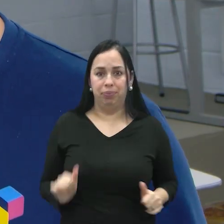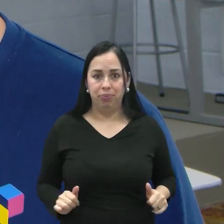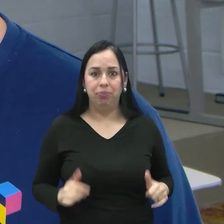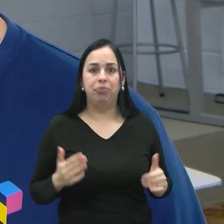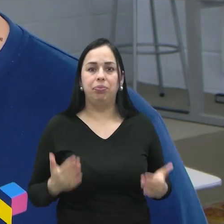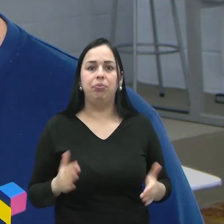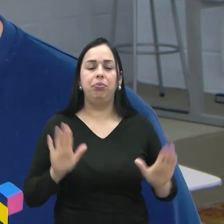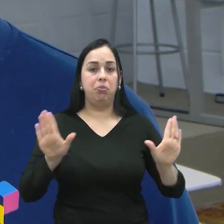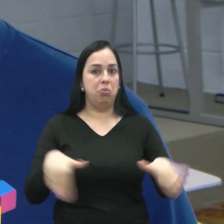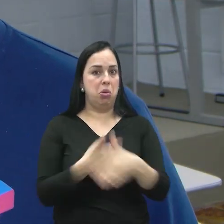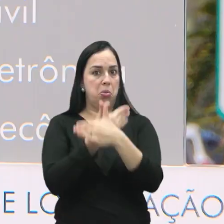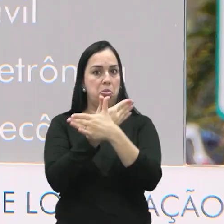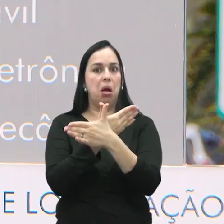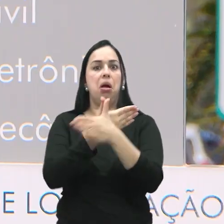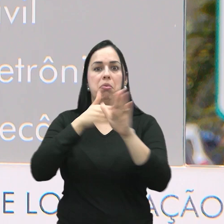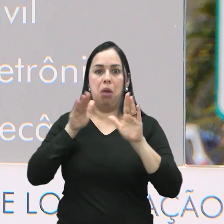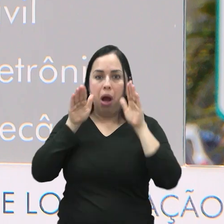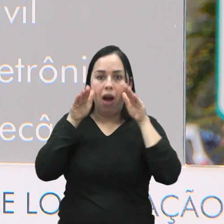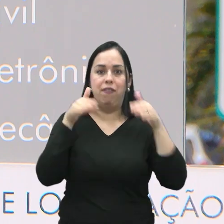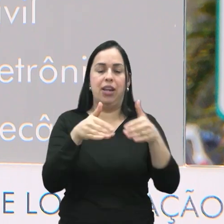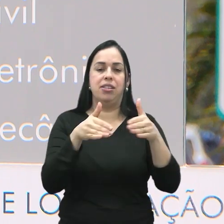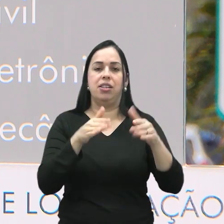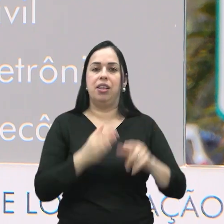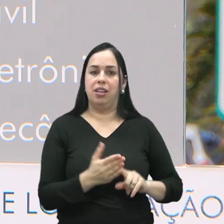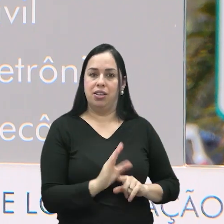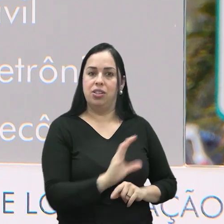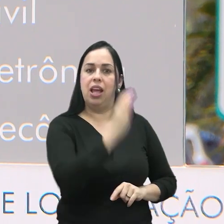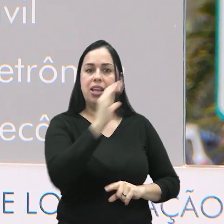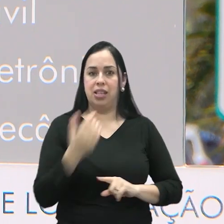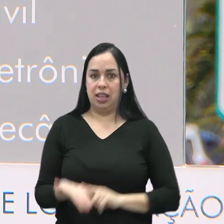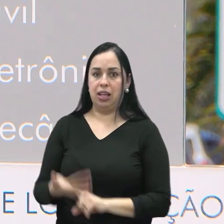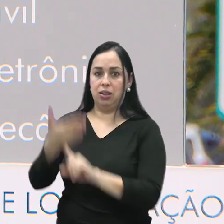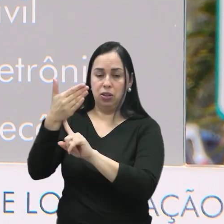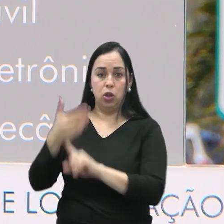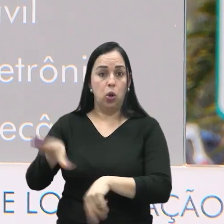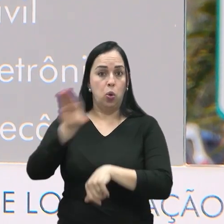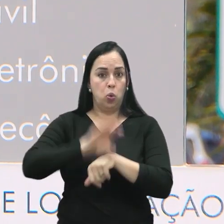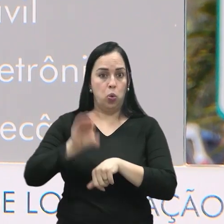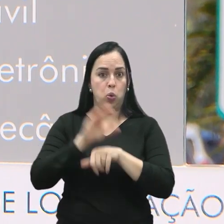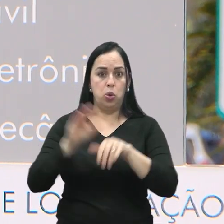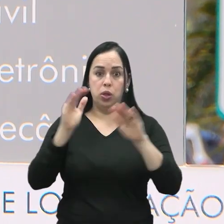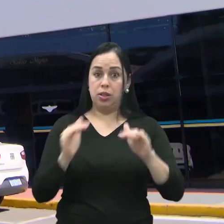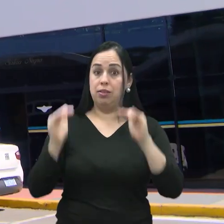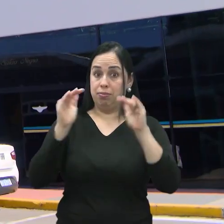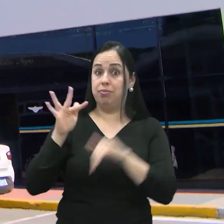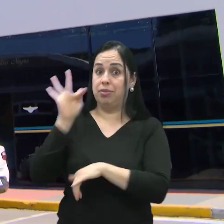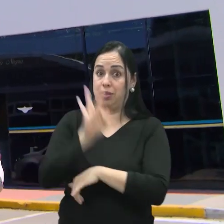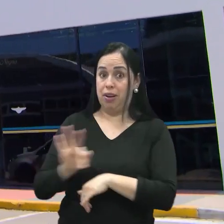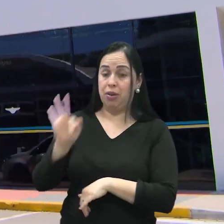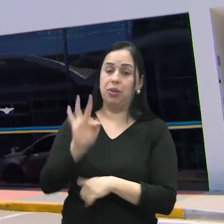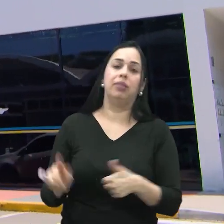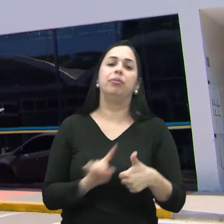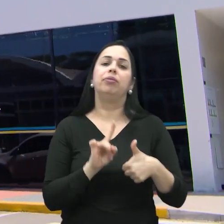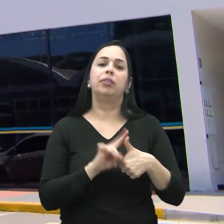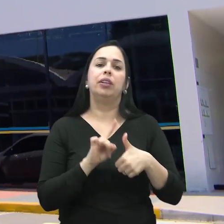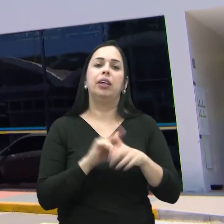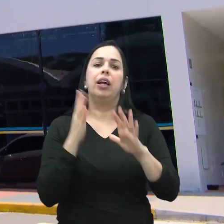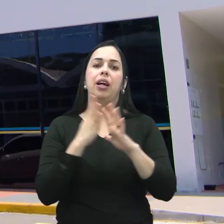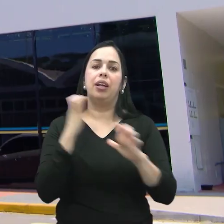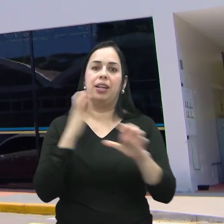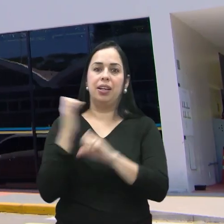estudar aquilo pela primeira vez. O ITA é referência nas áreas de ciência e tecnologia. Entre os cursos de